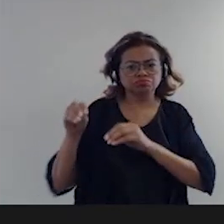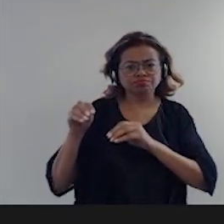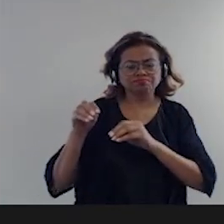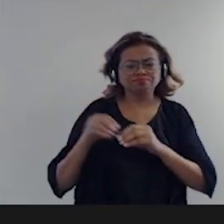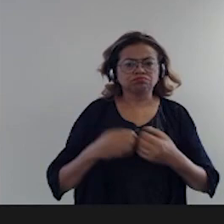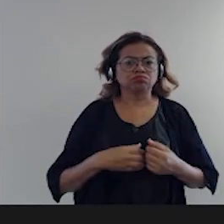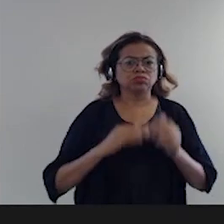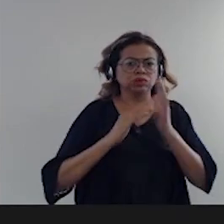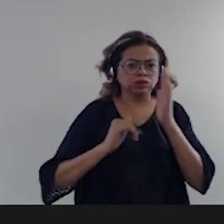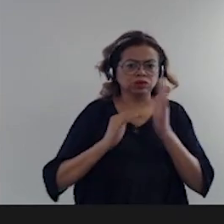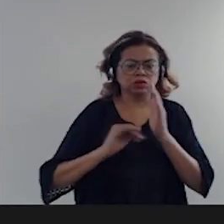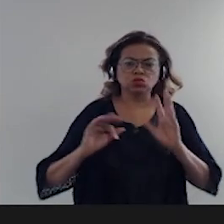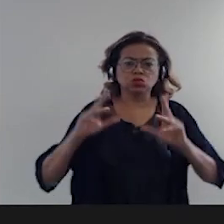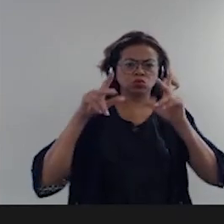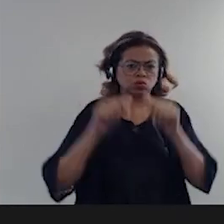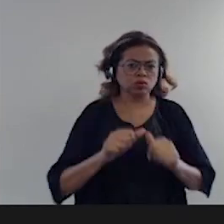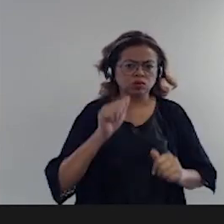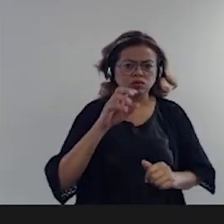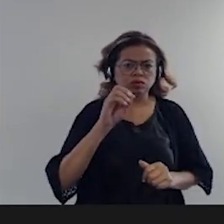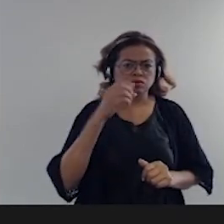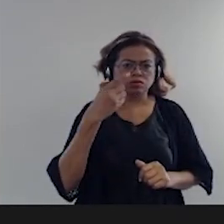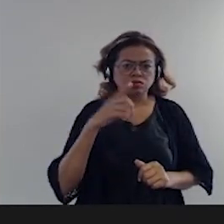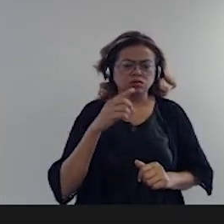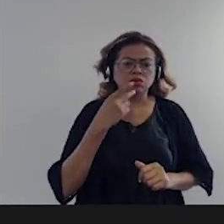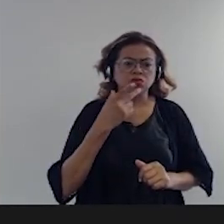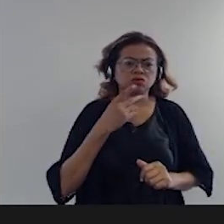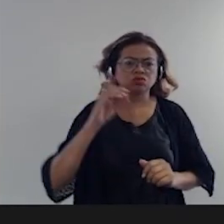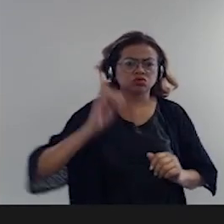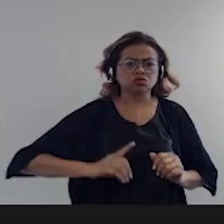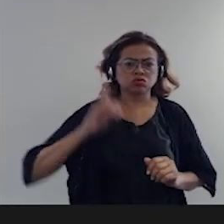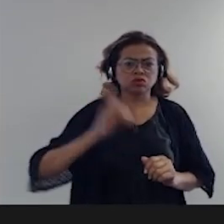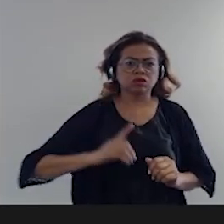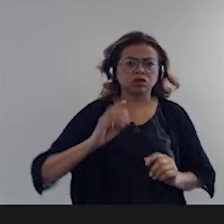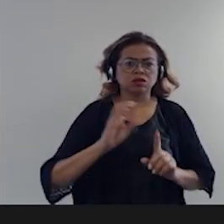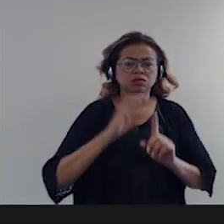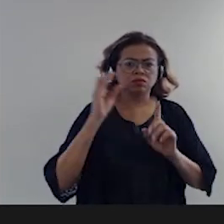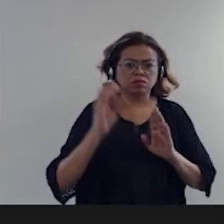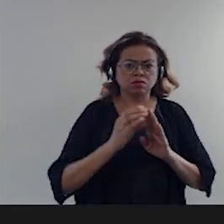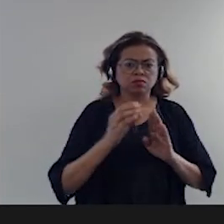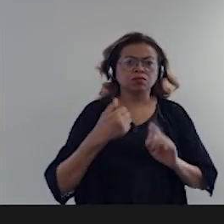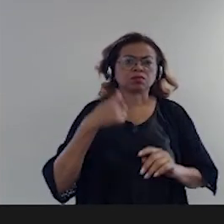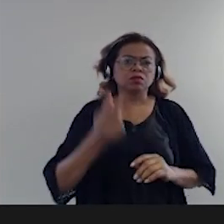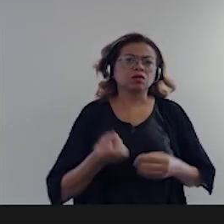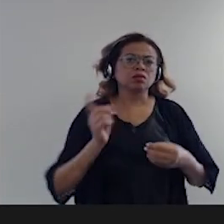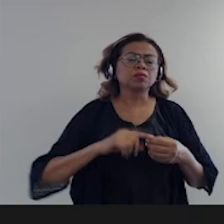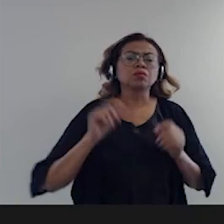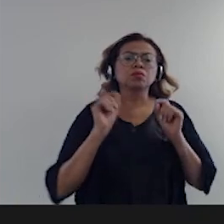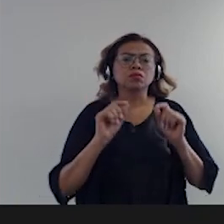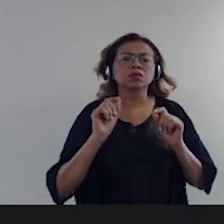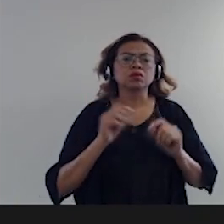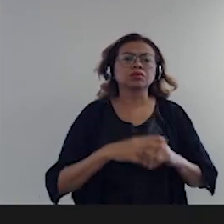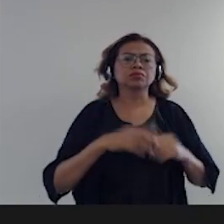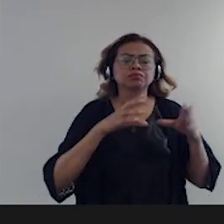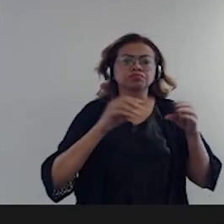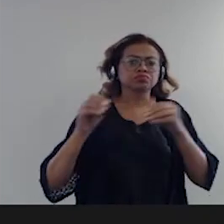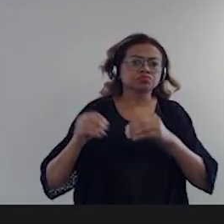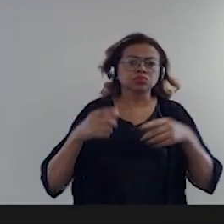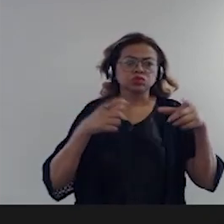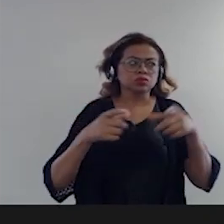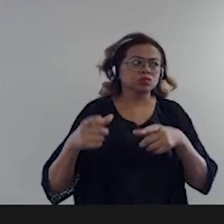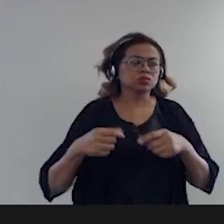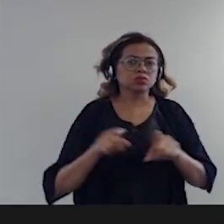aquelas ações de direito civil que eram voltadas a territórios indígenas. Foi uma